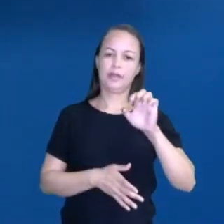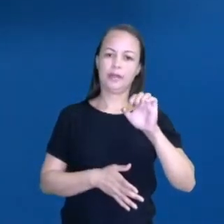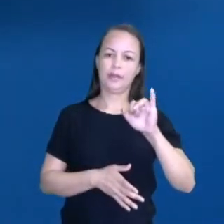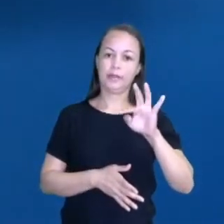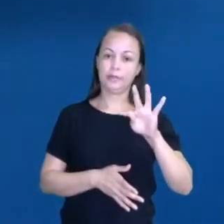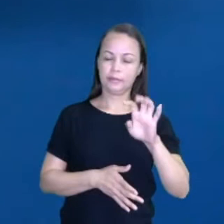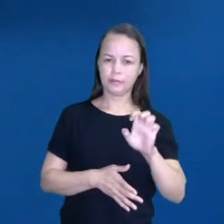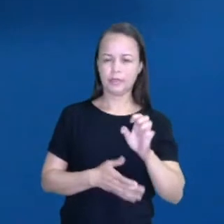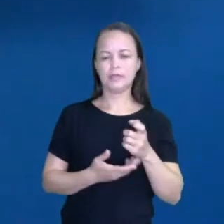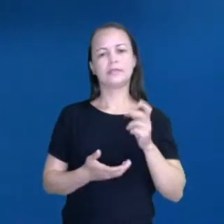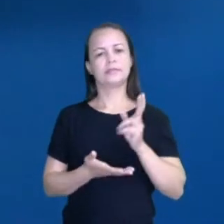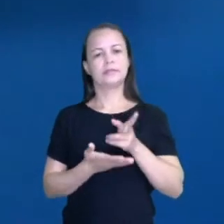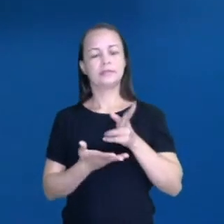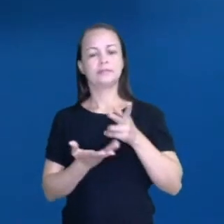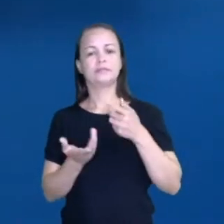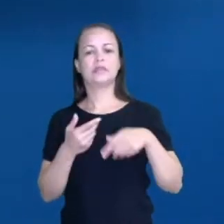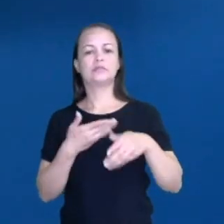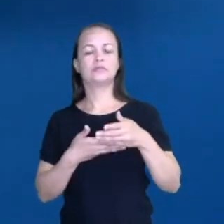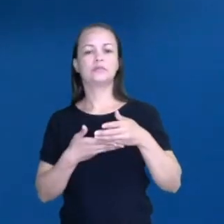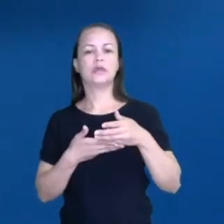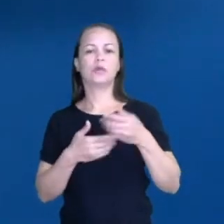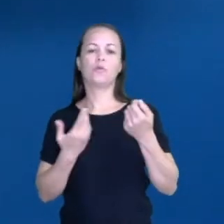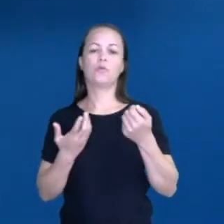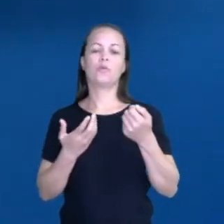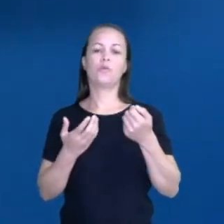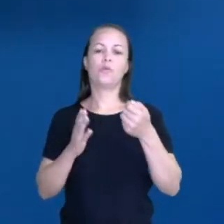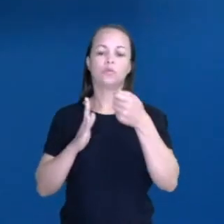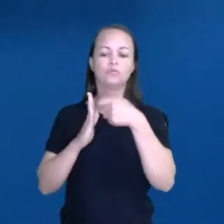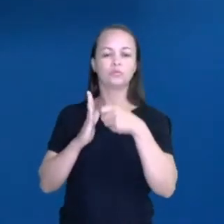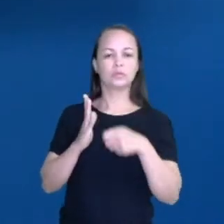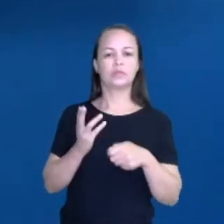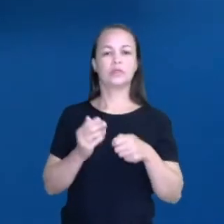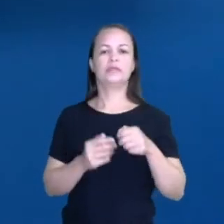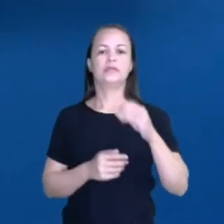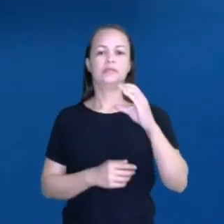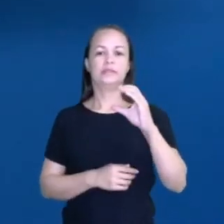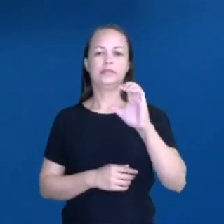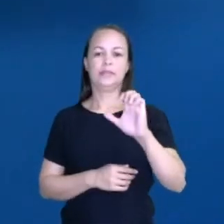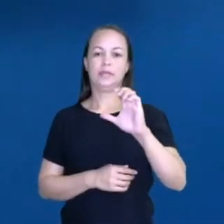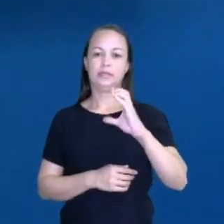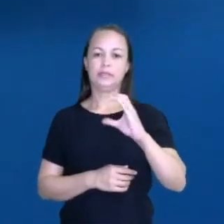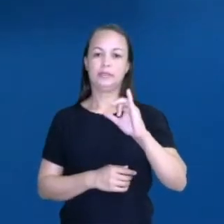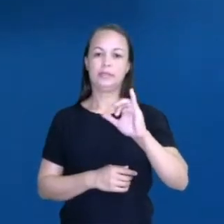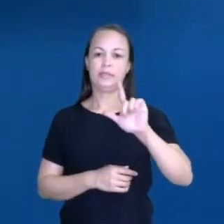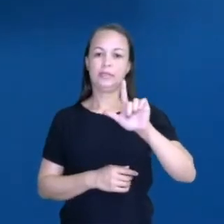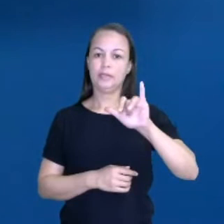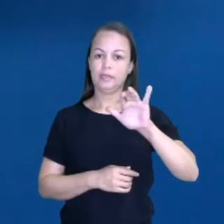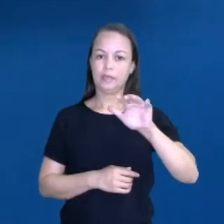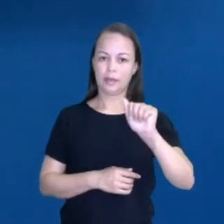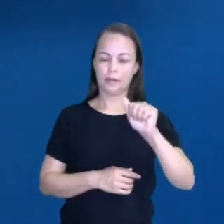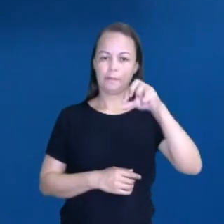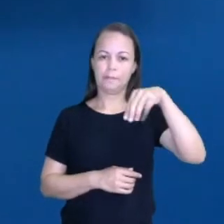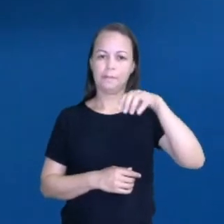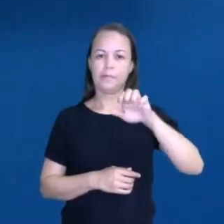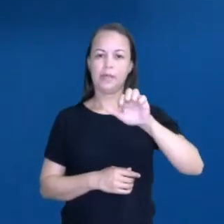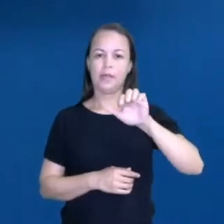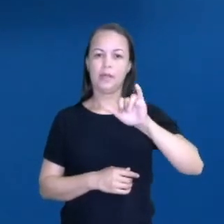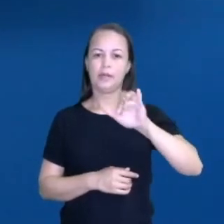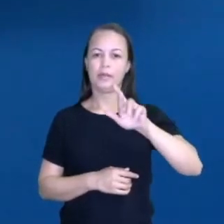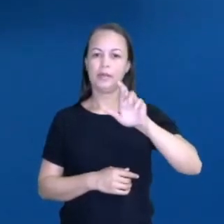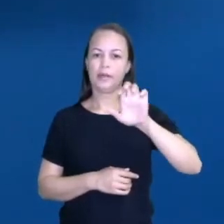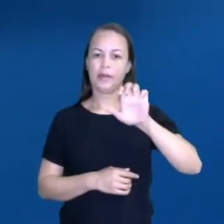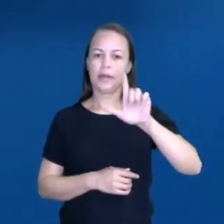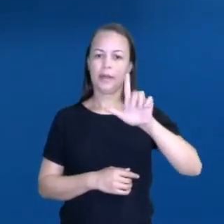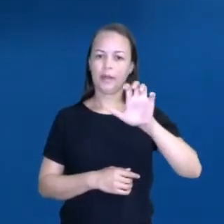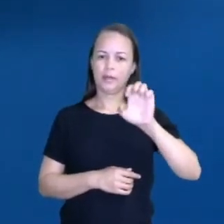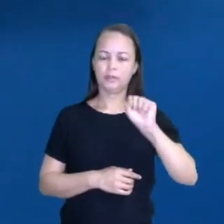poema de Cecília Meirelles, que tem como título O Eco. O menino pergunta ao eco, onde é